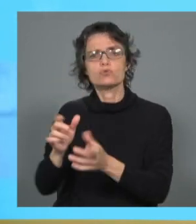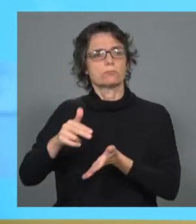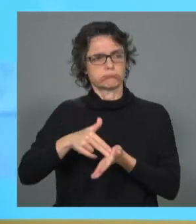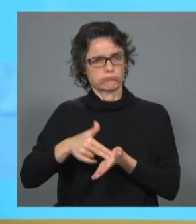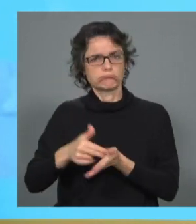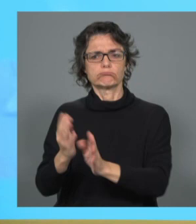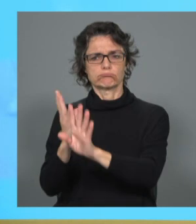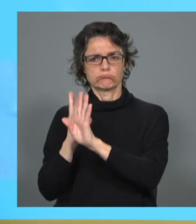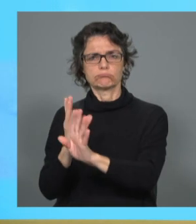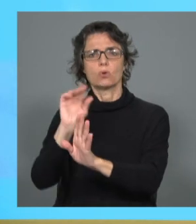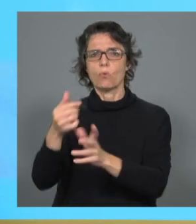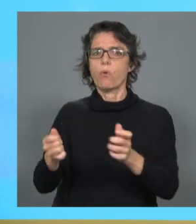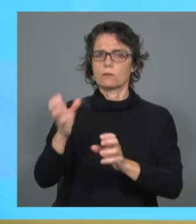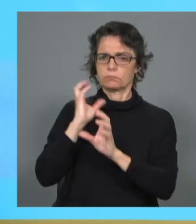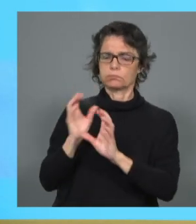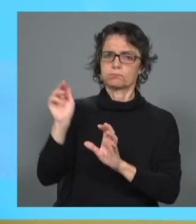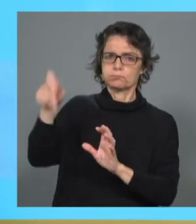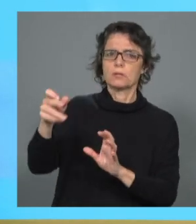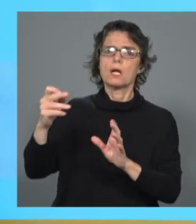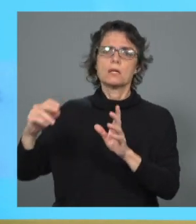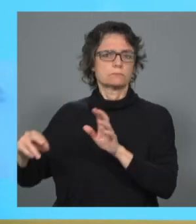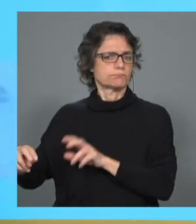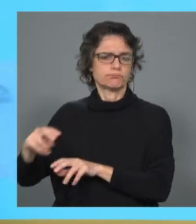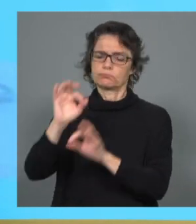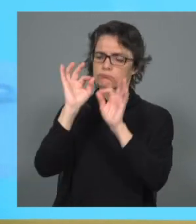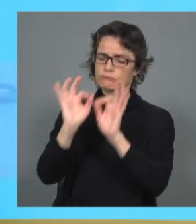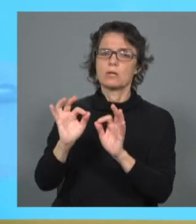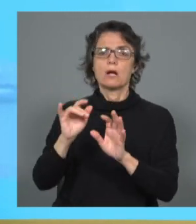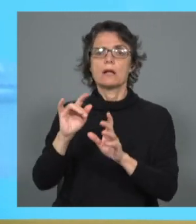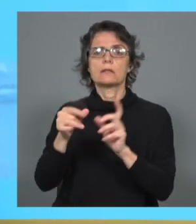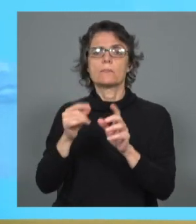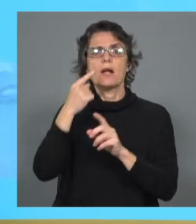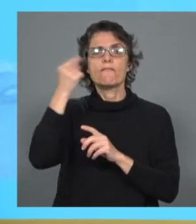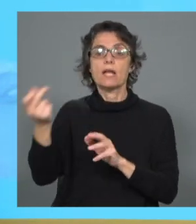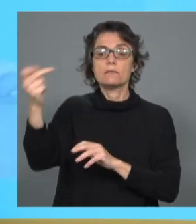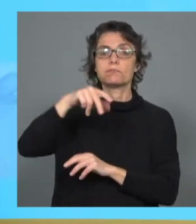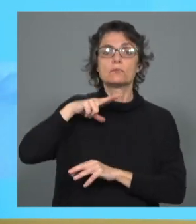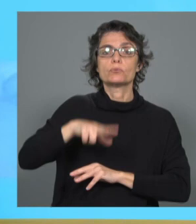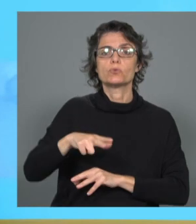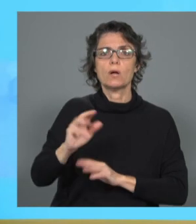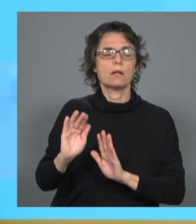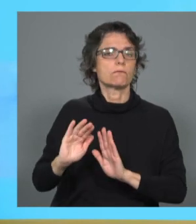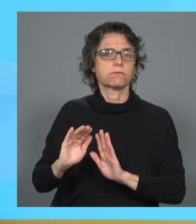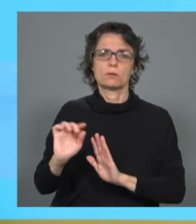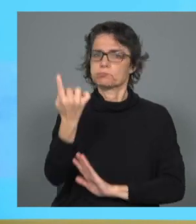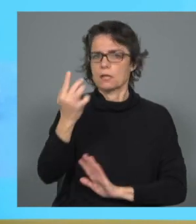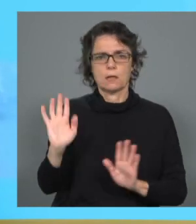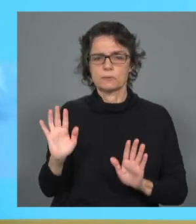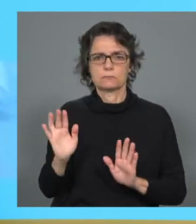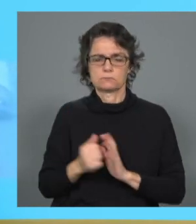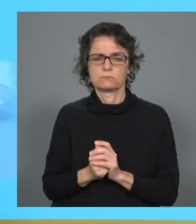no momento de ser recolhidas e tudo correu muitíssimo bem. Mesmo a viagem de regresso foi muito mais rápida do que nós